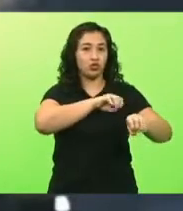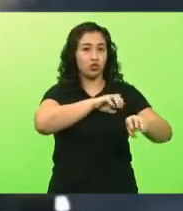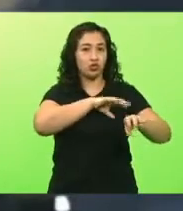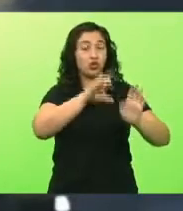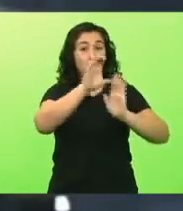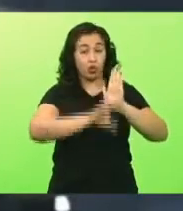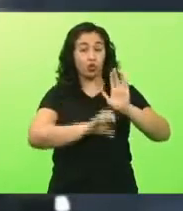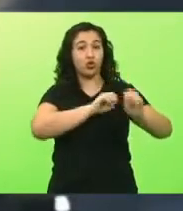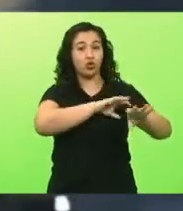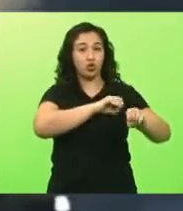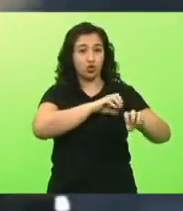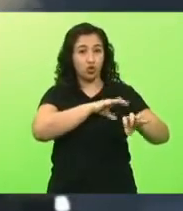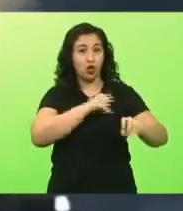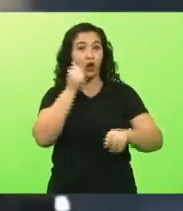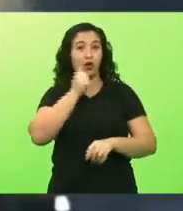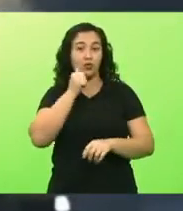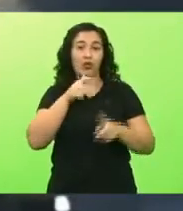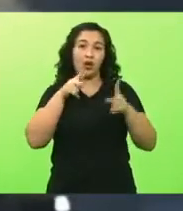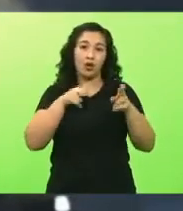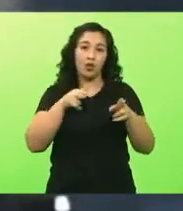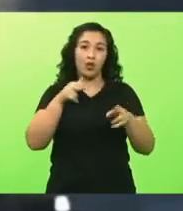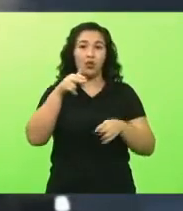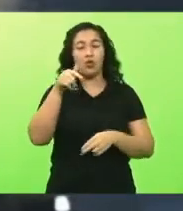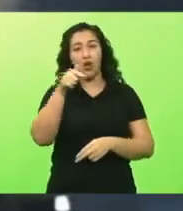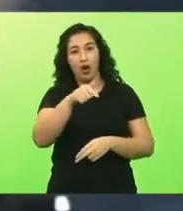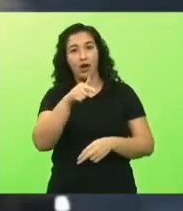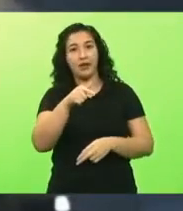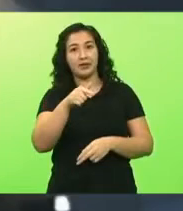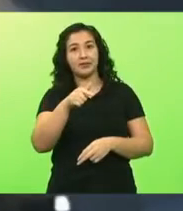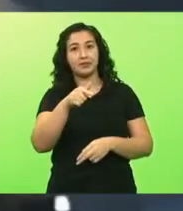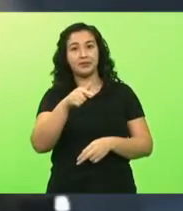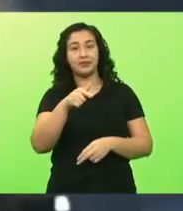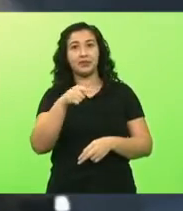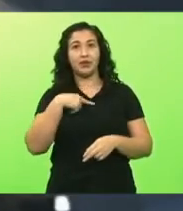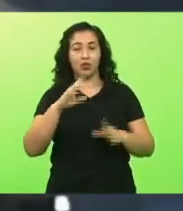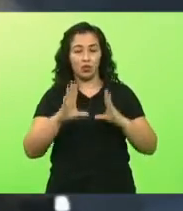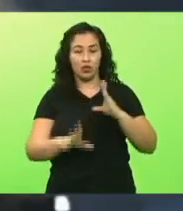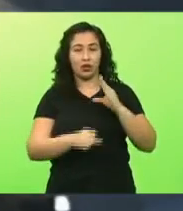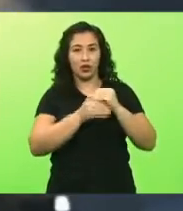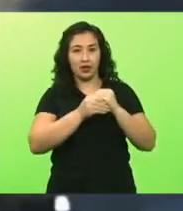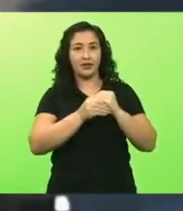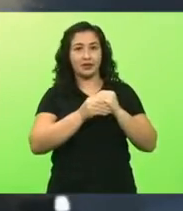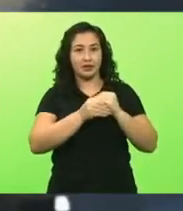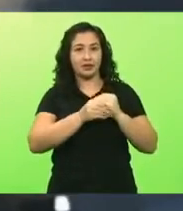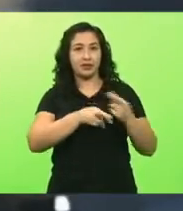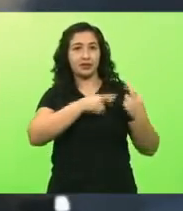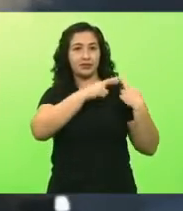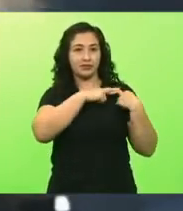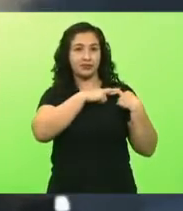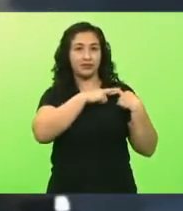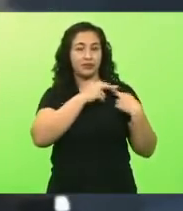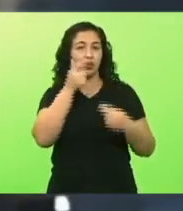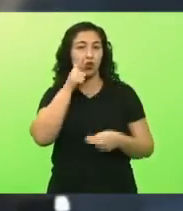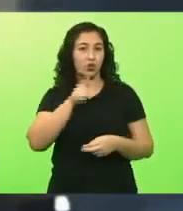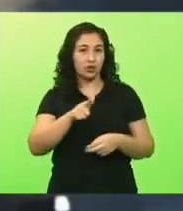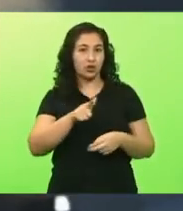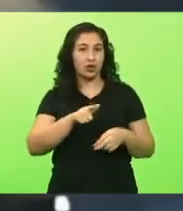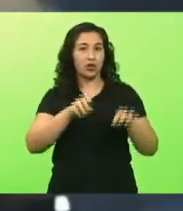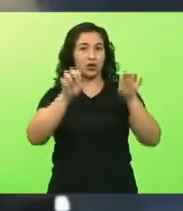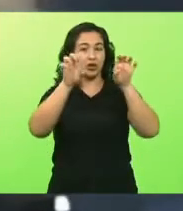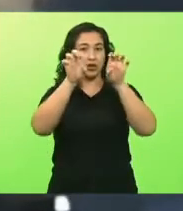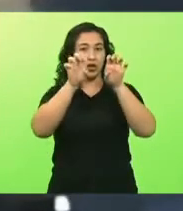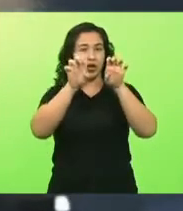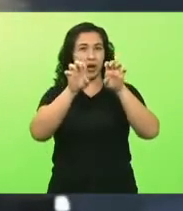de Barros. E mais, recentemente fui autora da emenda que garantiu ao antigo prédio da escola Antonieta